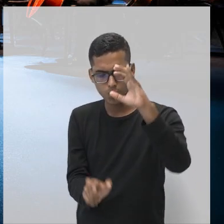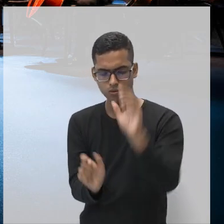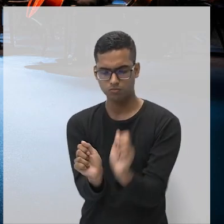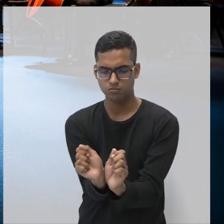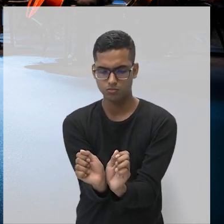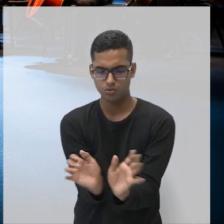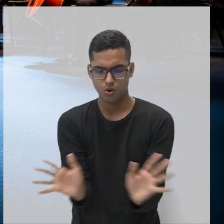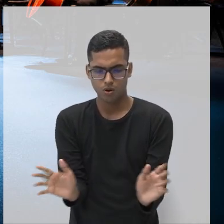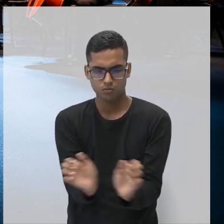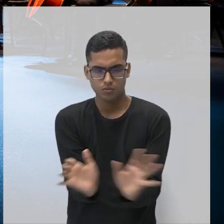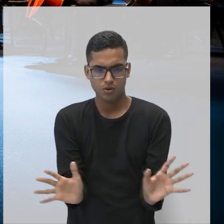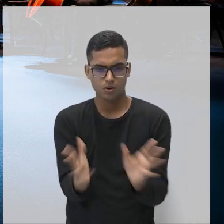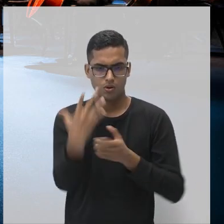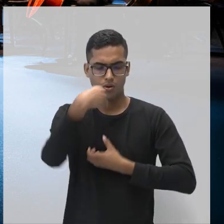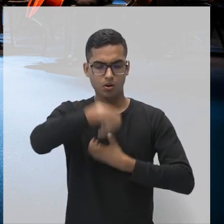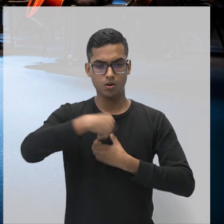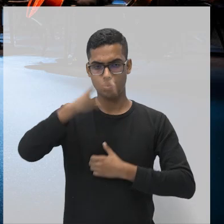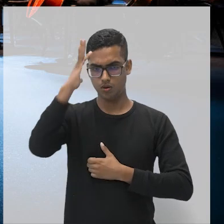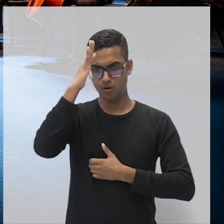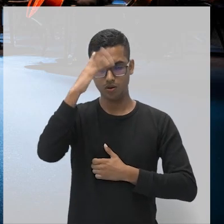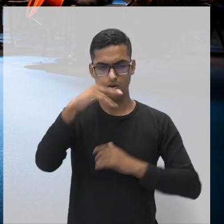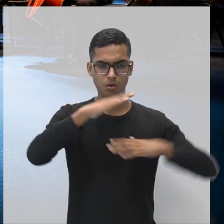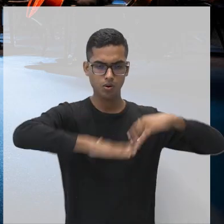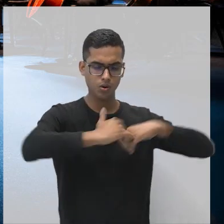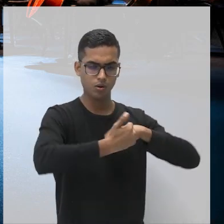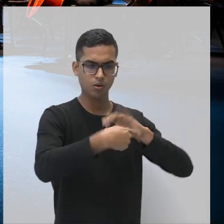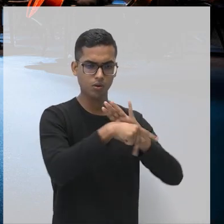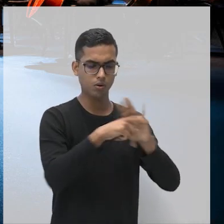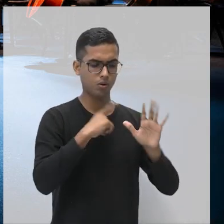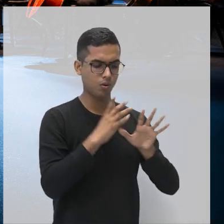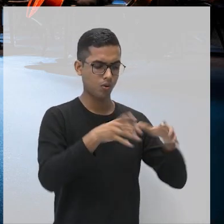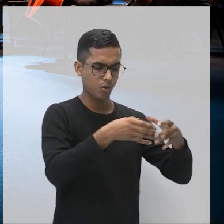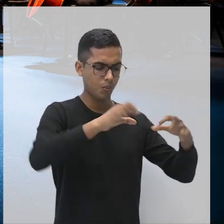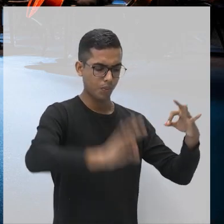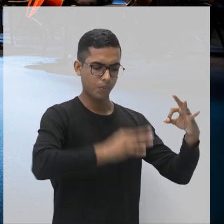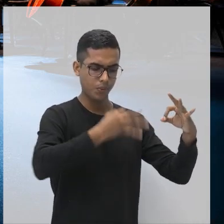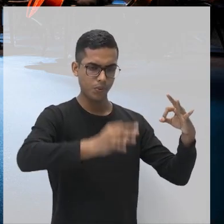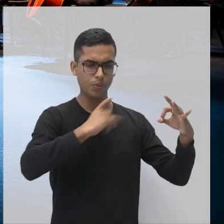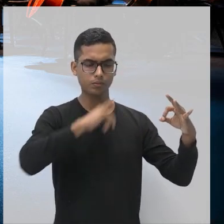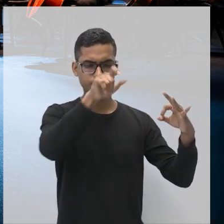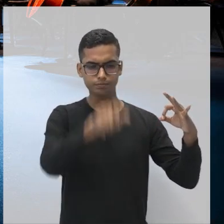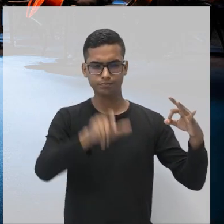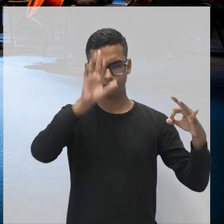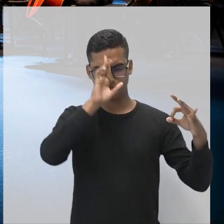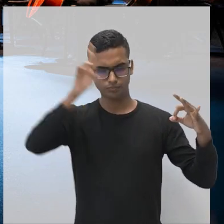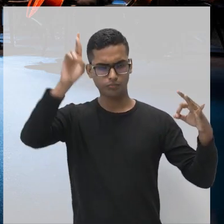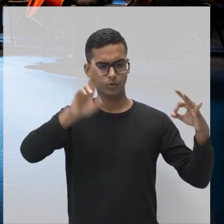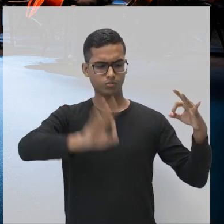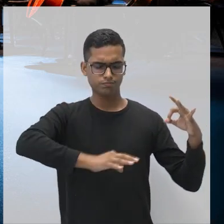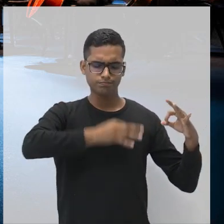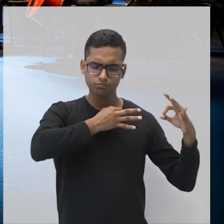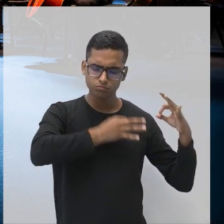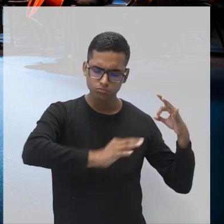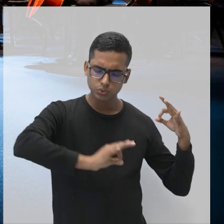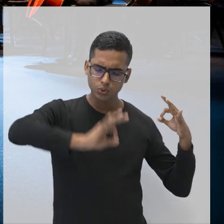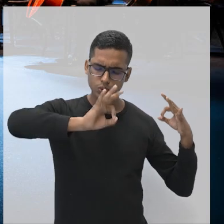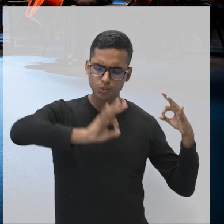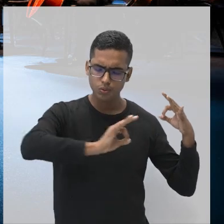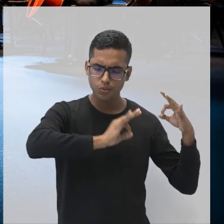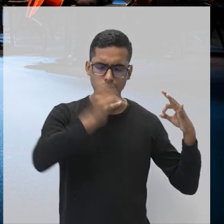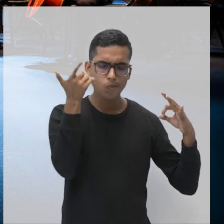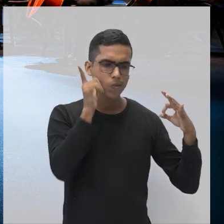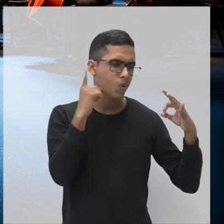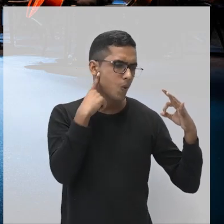agora, né, um músico fazendo os movimentos enquanto ele extrai o som daquele instrumento.